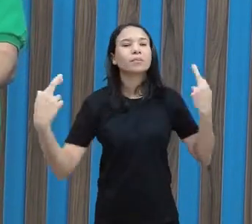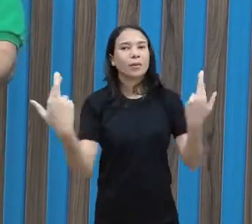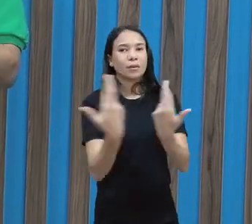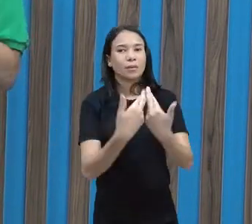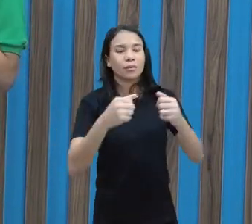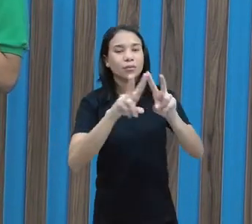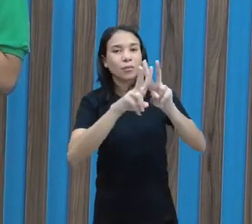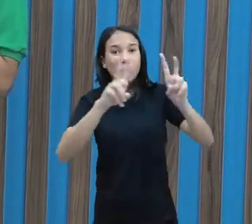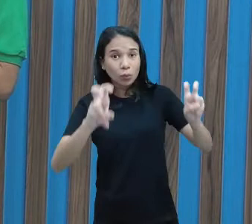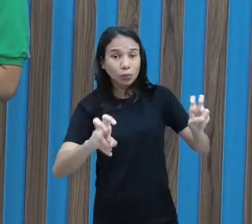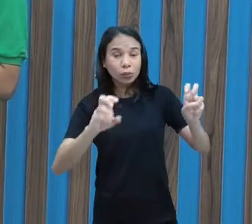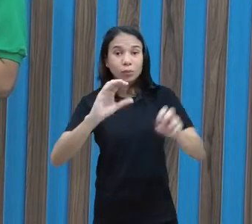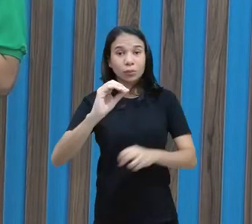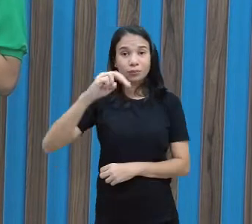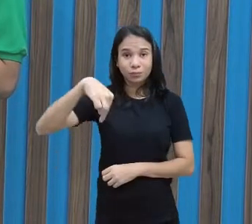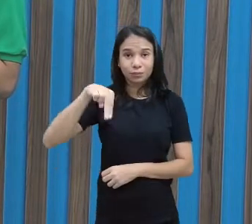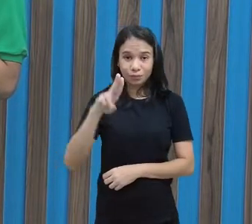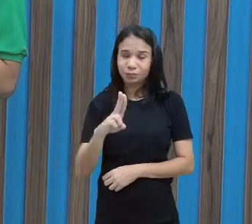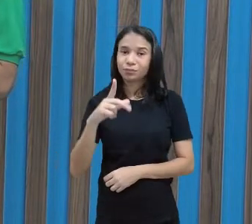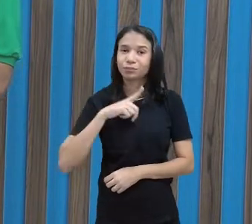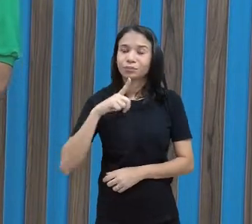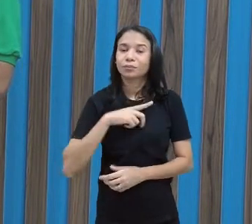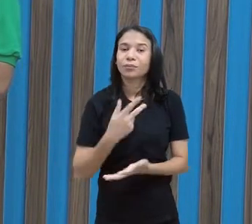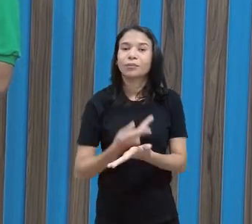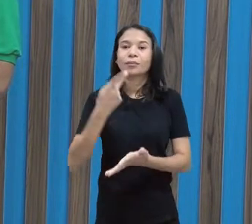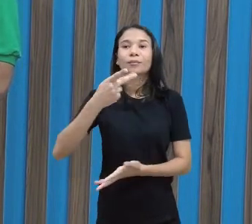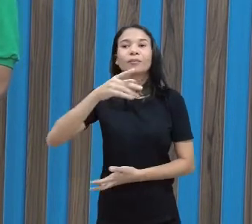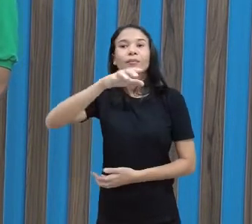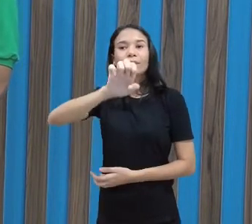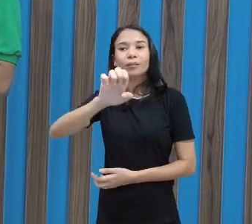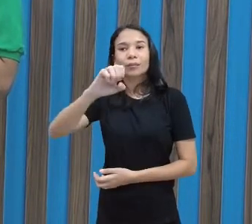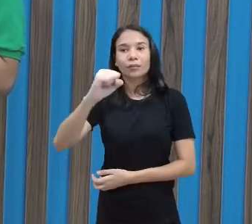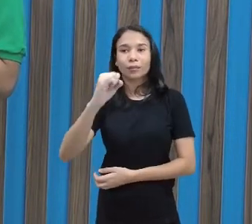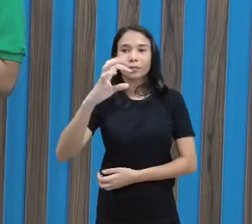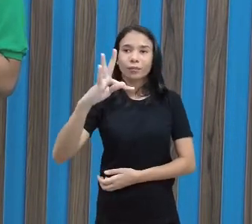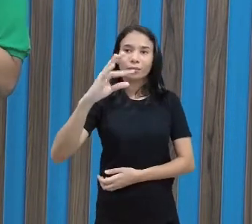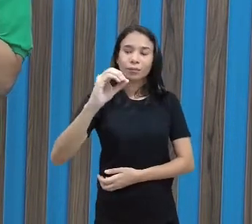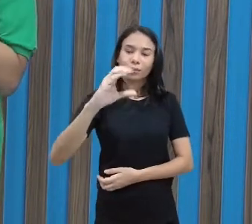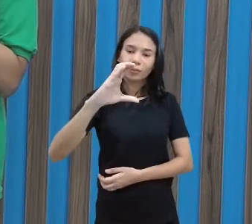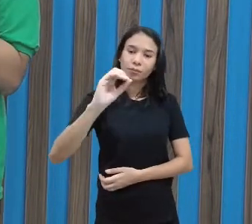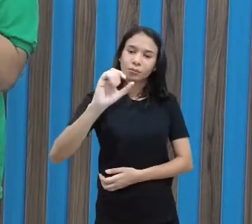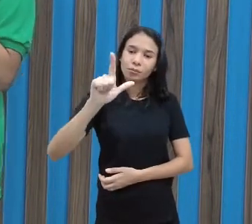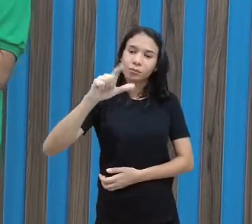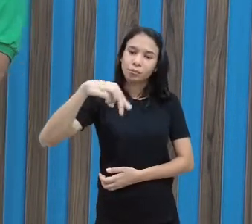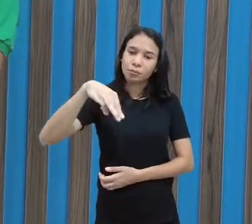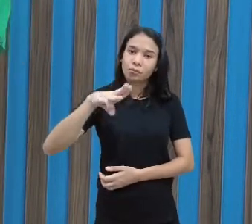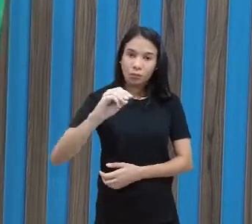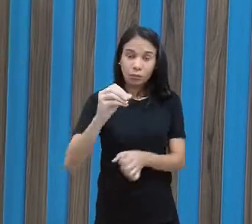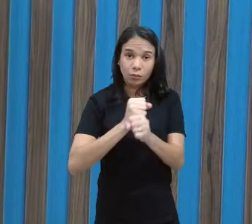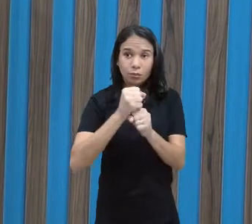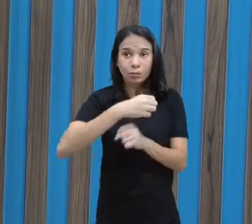meio ambiente aconteceu na cidade de Estocolmo, tá? Na Suécia, em